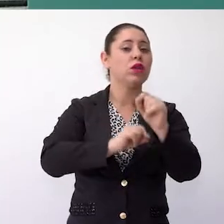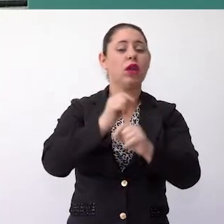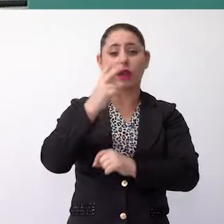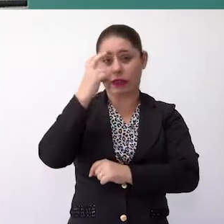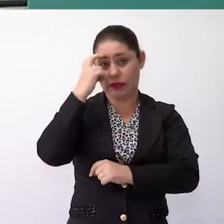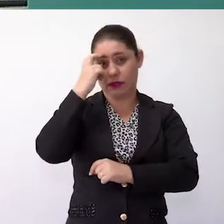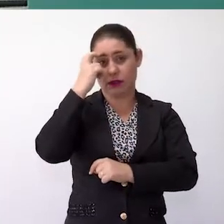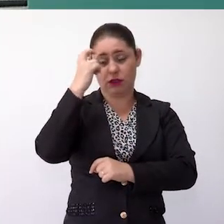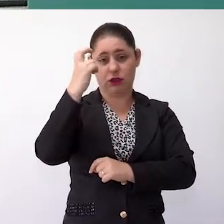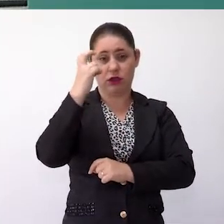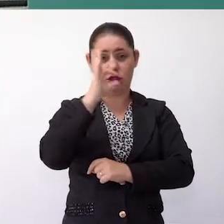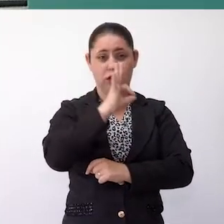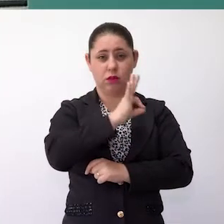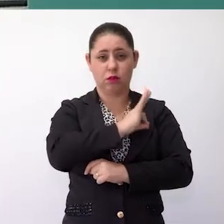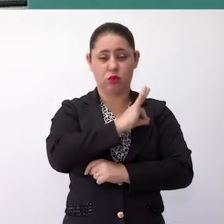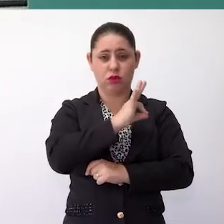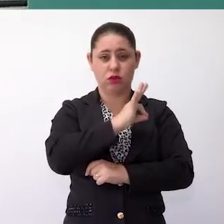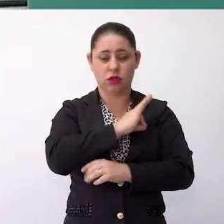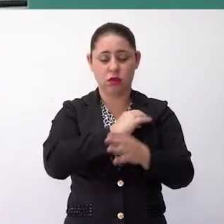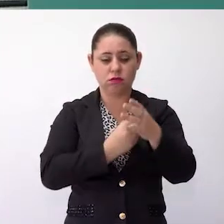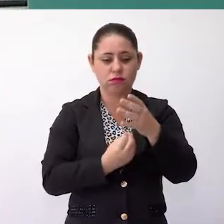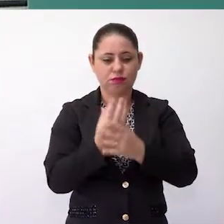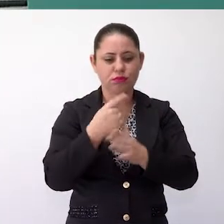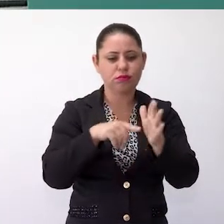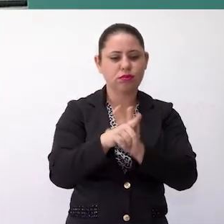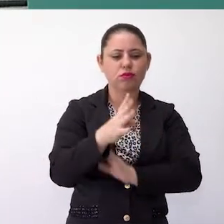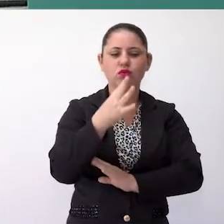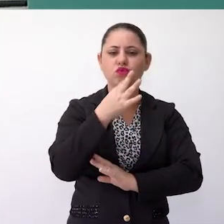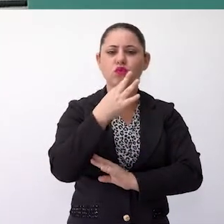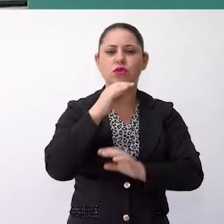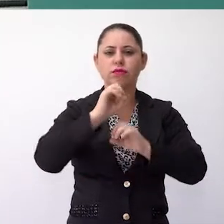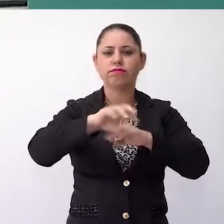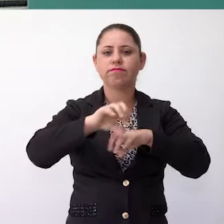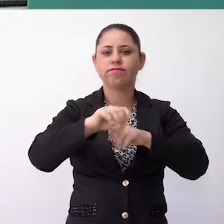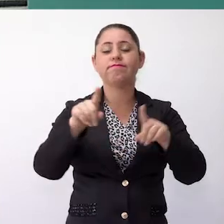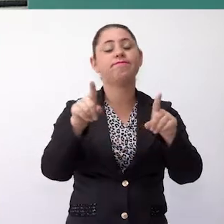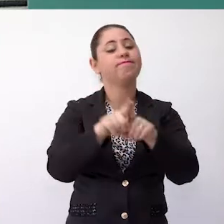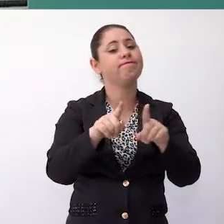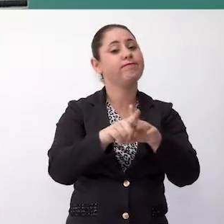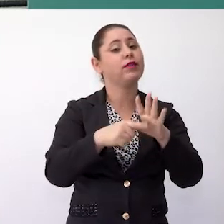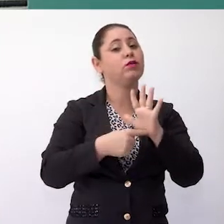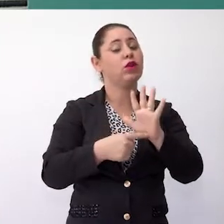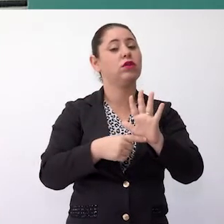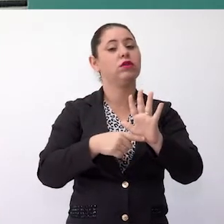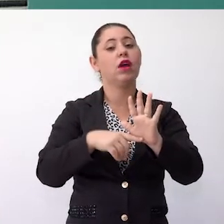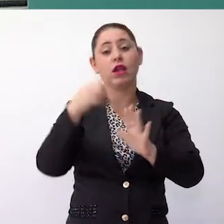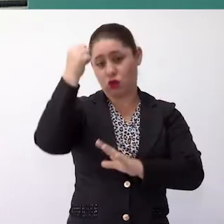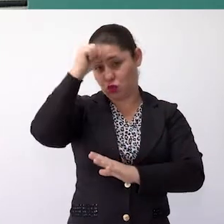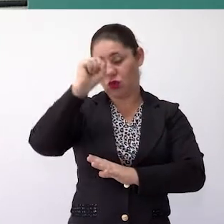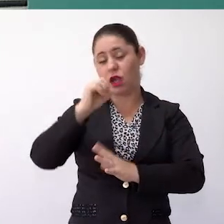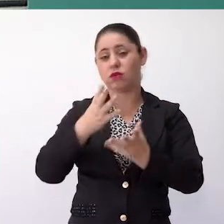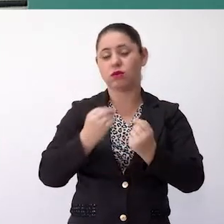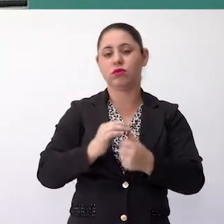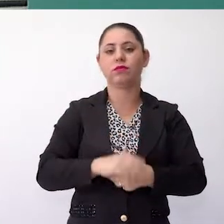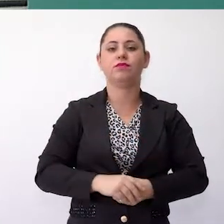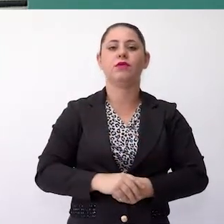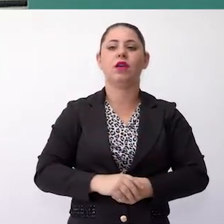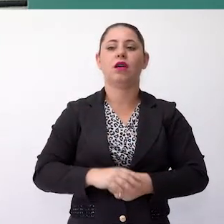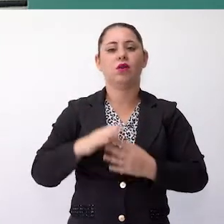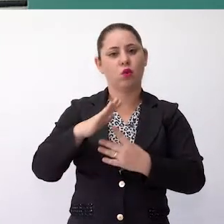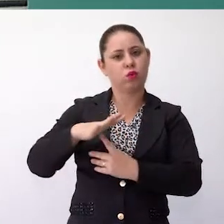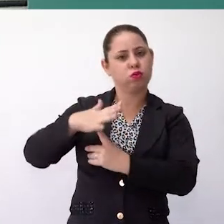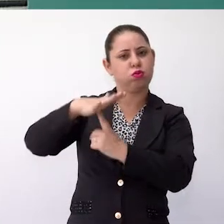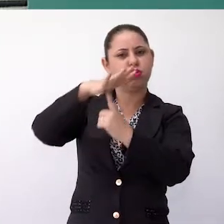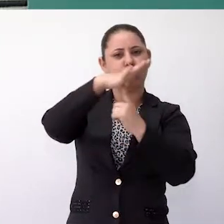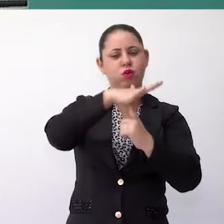inteligência produz de conhecimento para aquele dia de atuação. Isso tem nos dado um sucesso. O helicóptero, como o senhor falou,